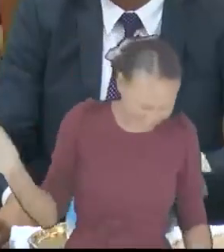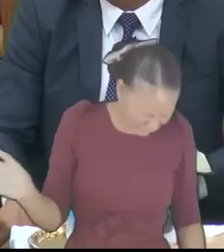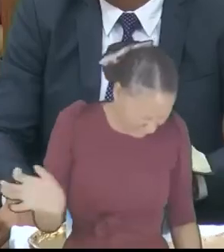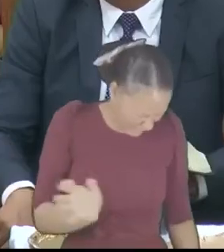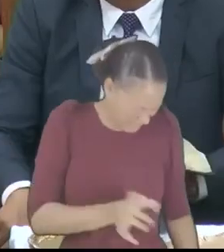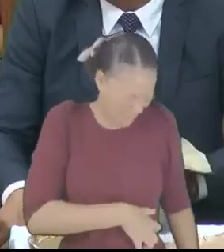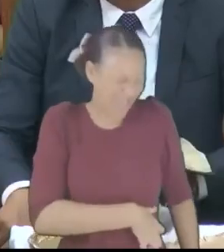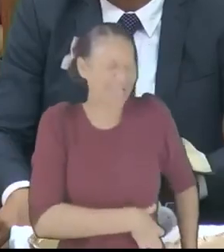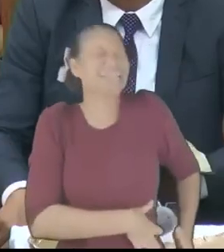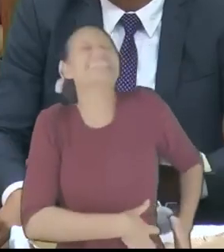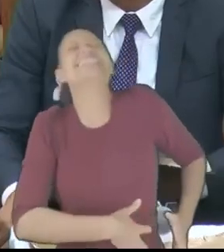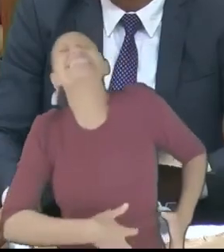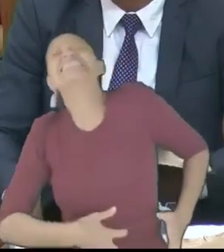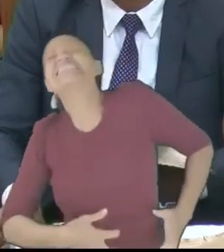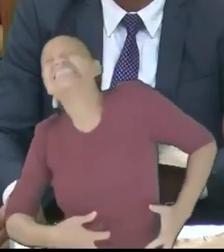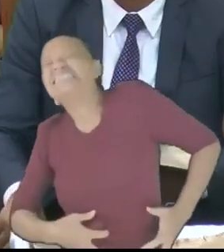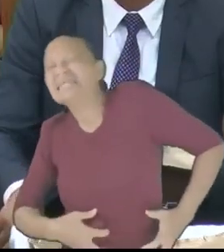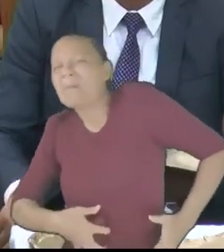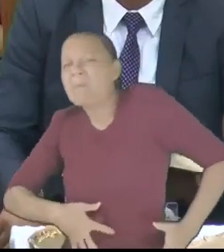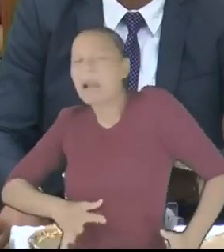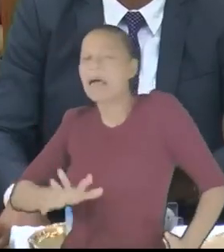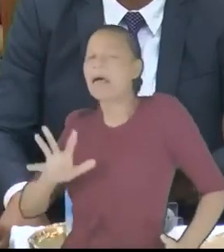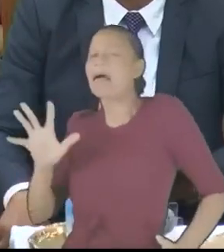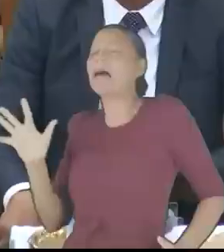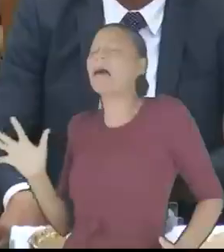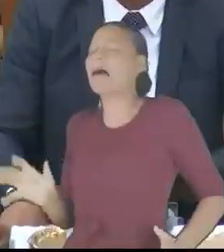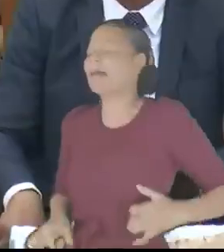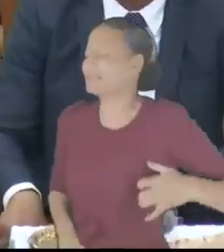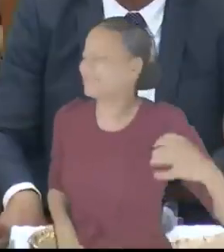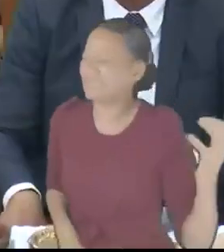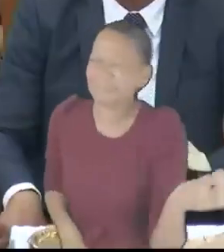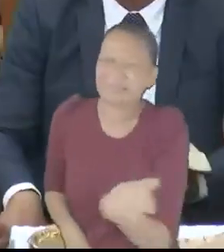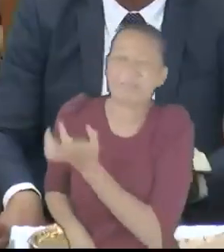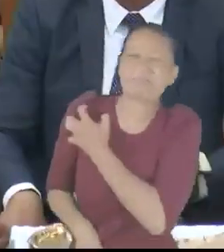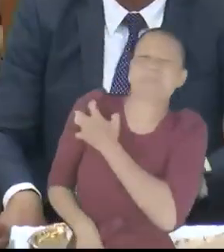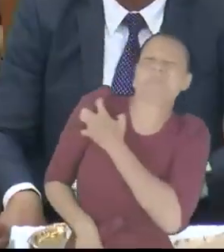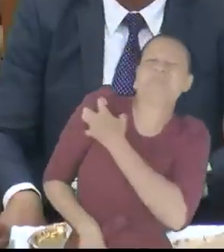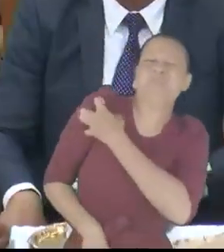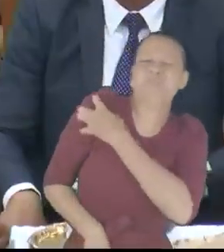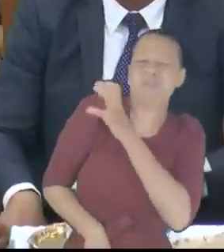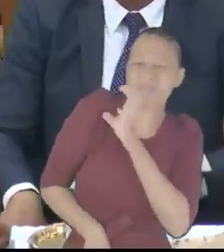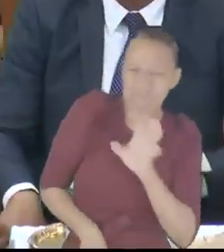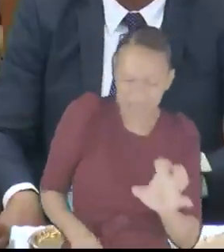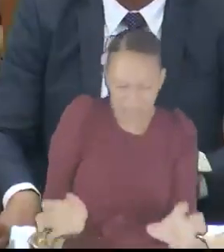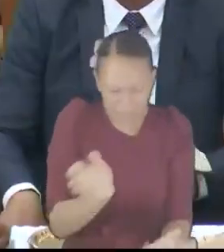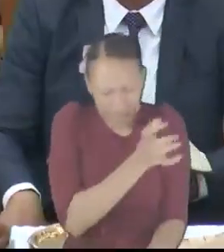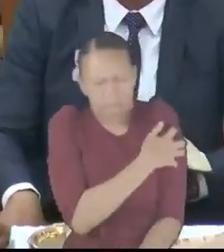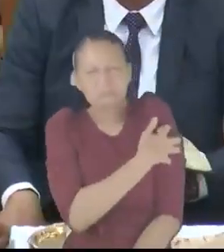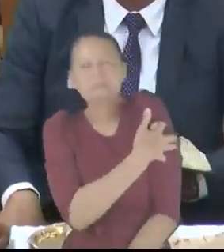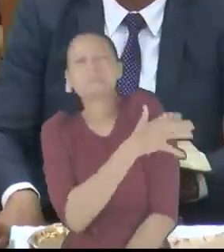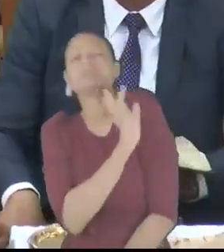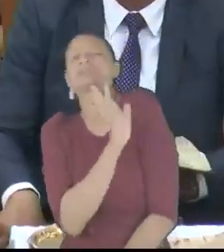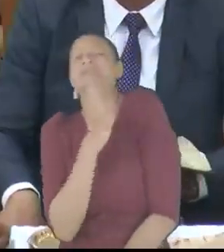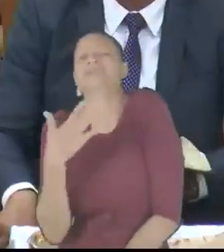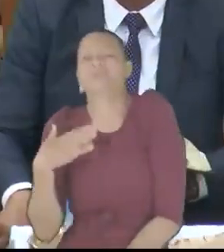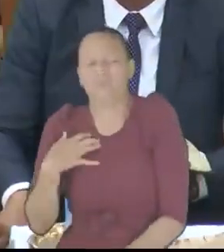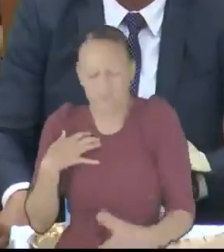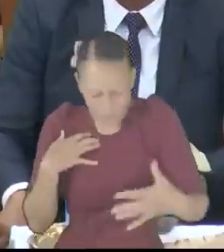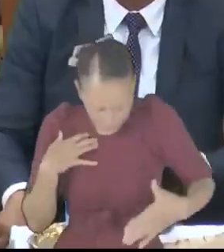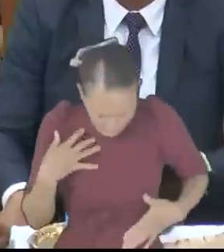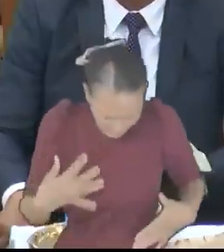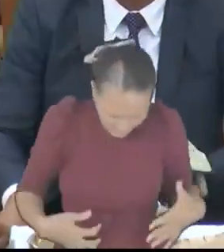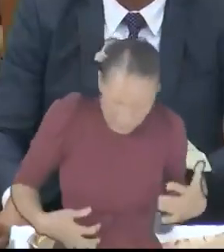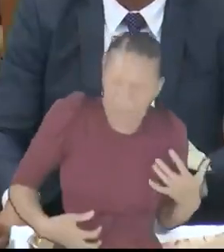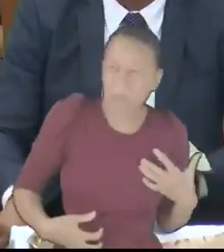passava, eram 5 rasgões, eram 5 tiras. Glória a Deus. O corpo de Jesus, irmão, foi